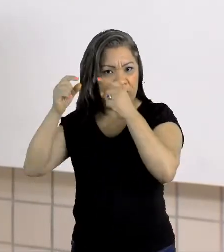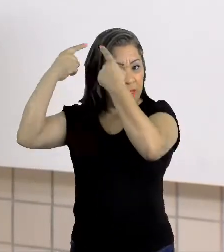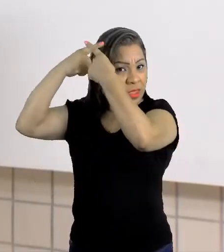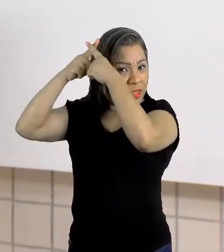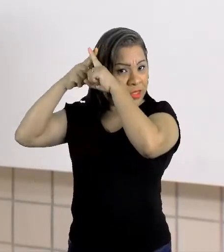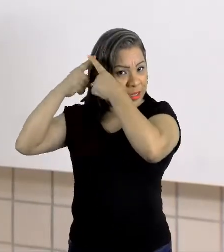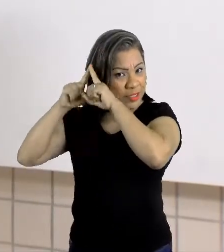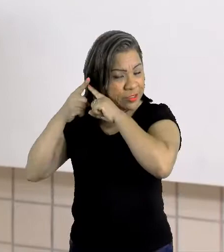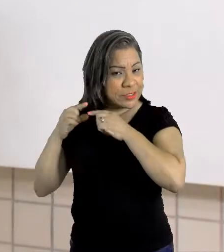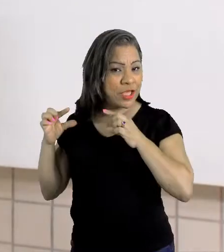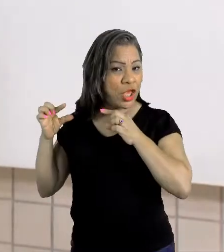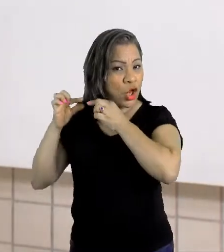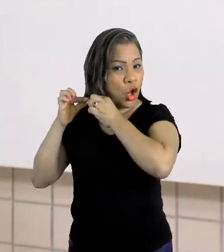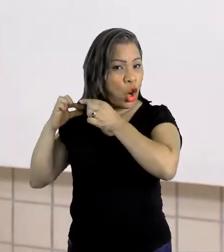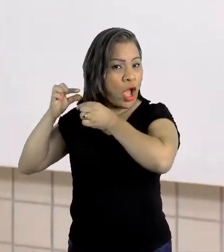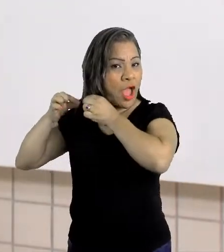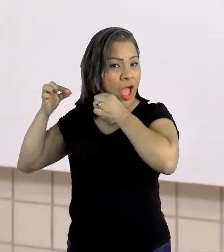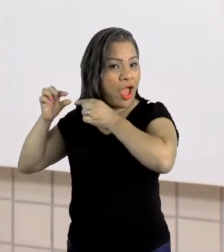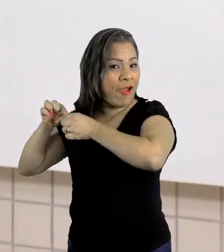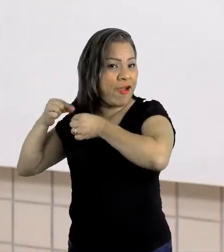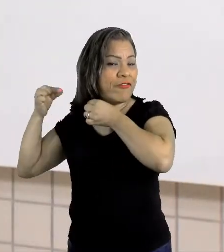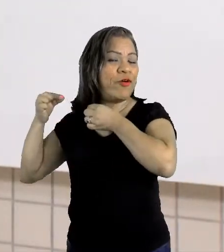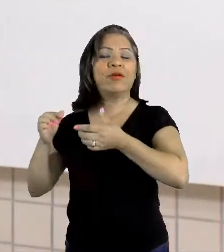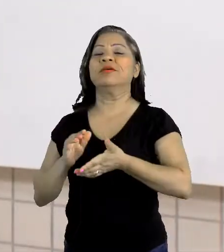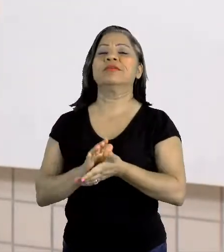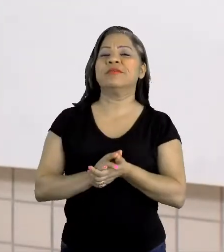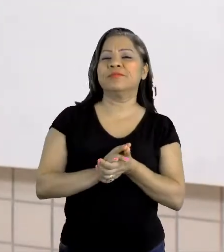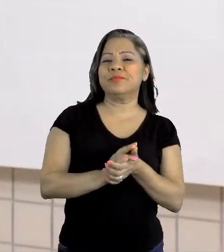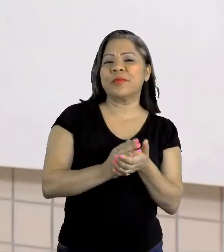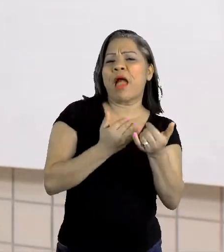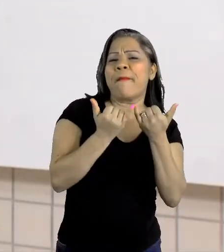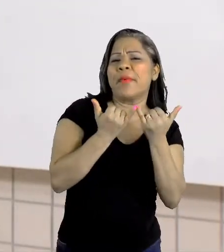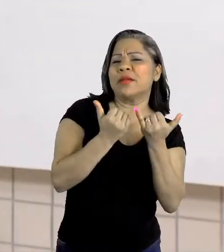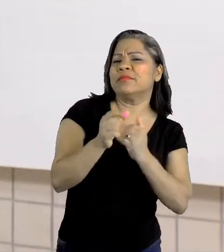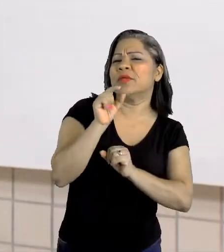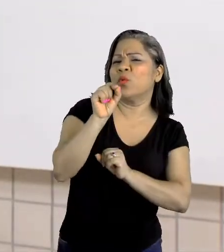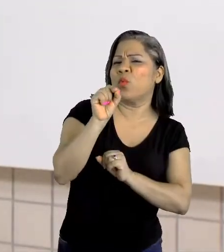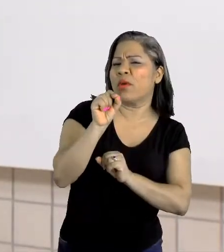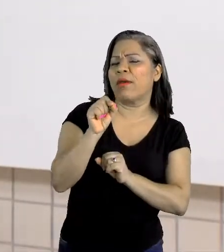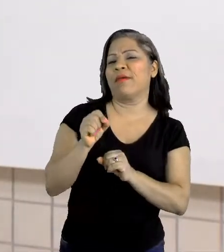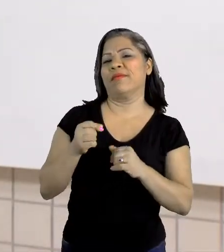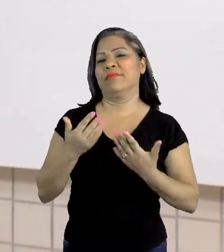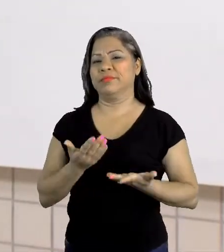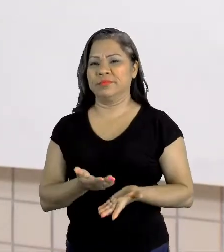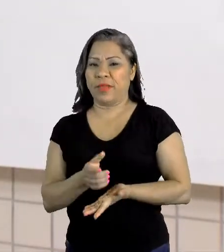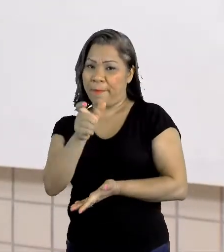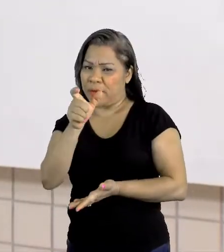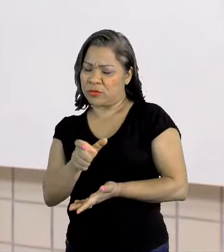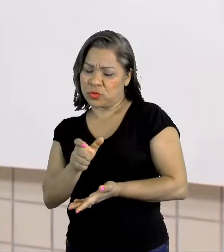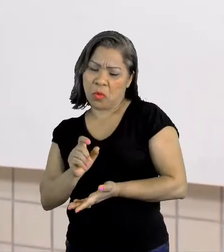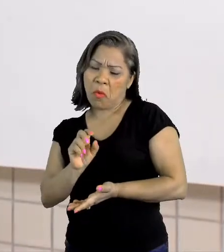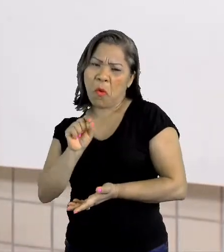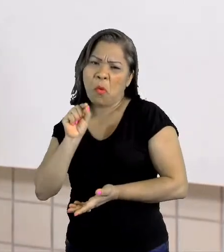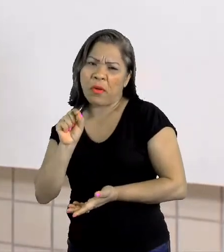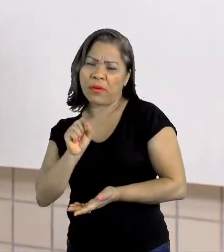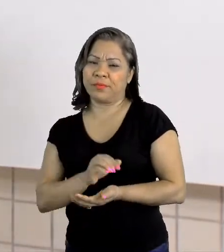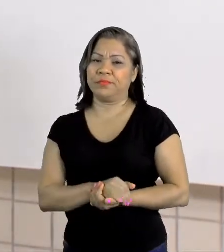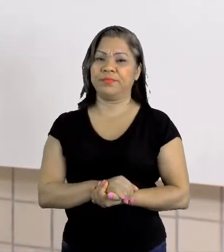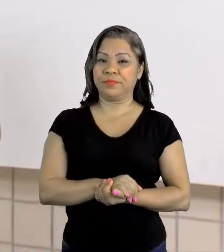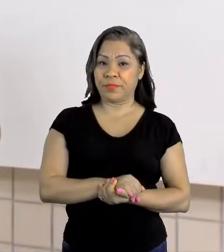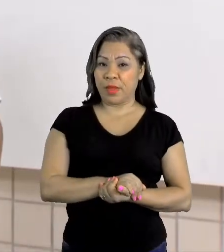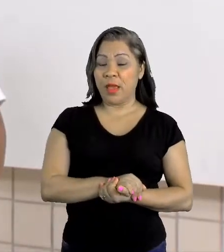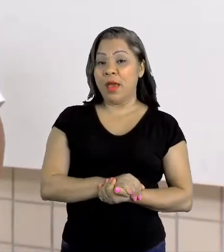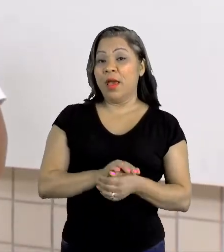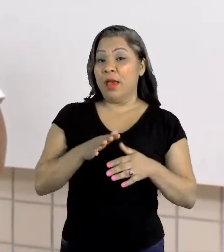os lacinhos. Ela ficava parecida com quem ou o que. Você vai lá no texto e vai descobrir. Aí